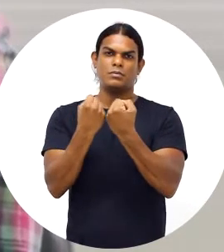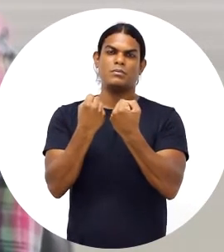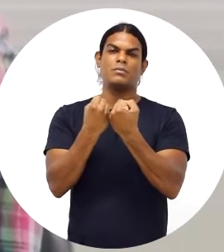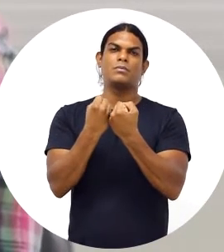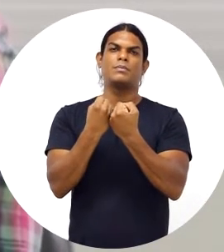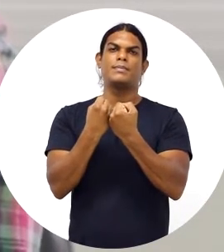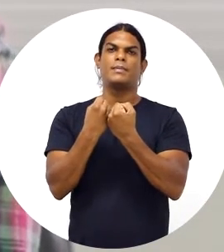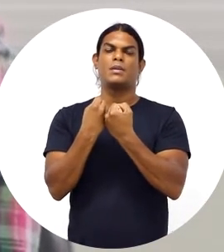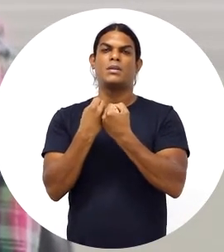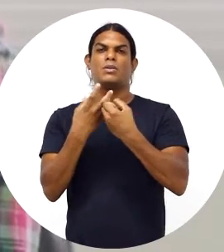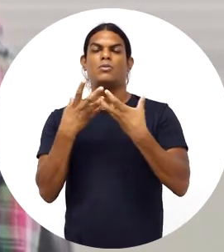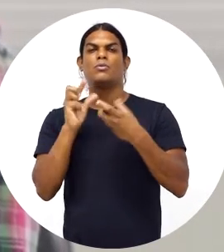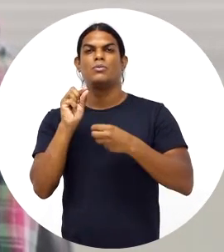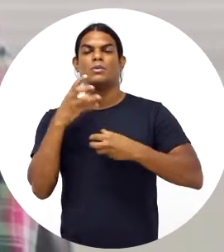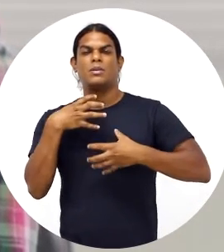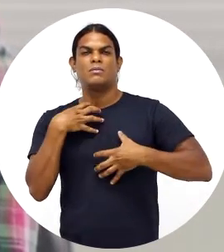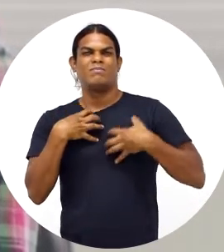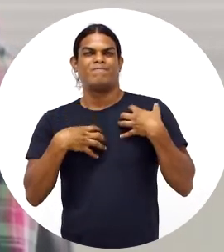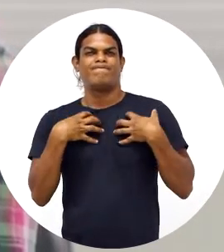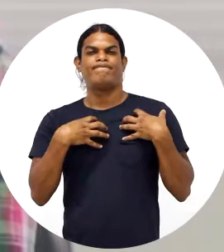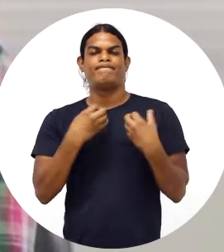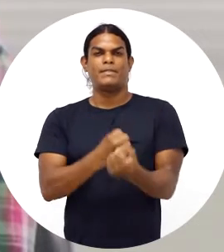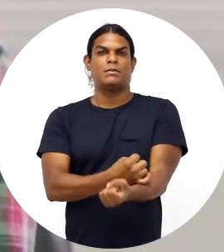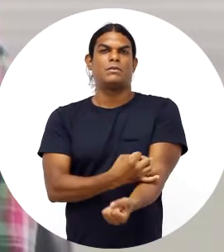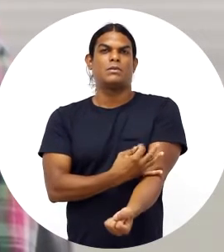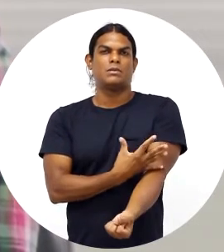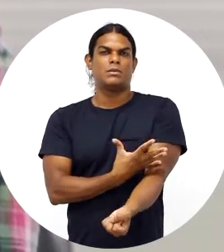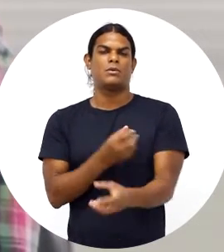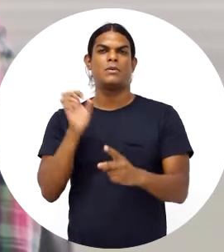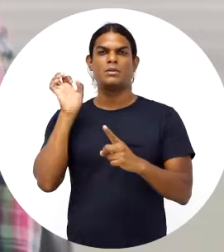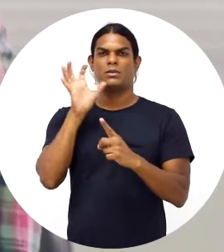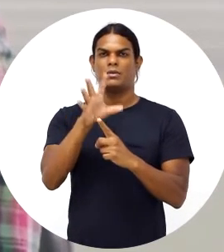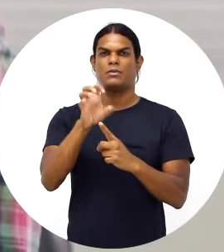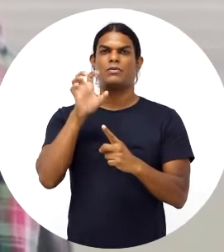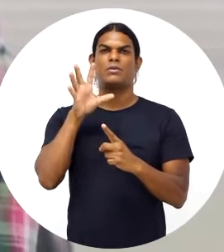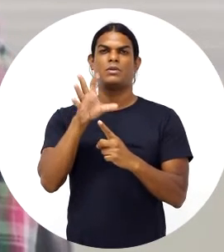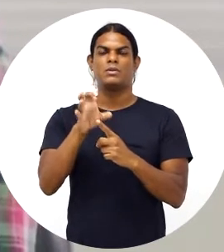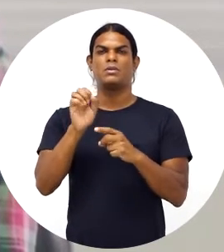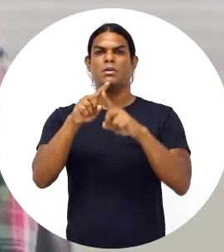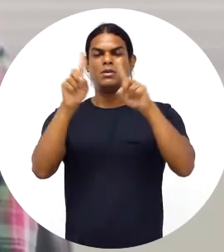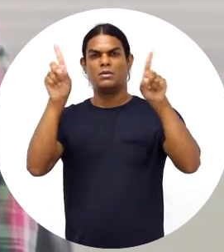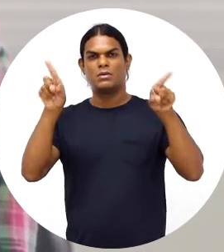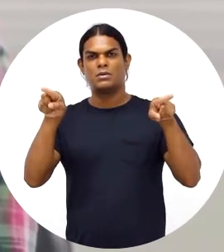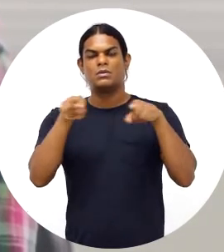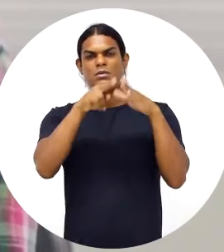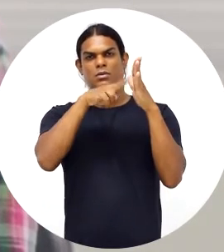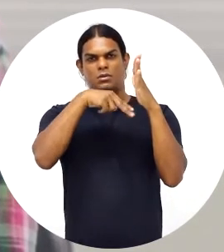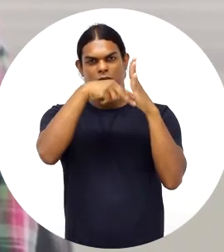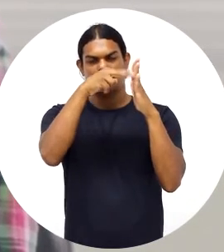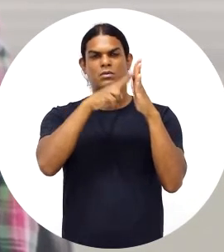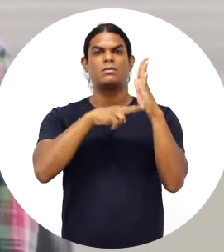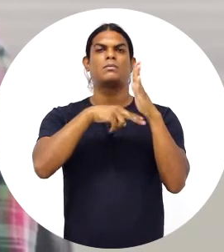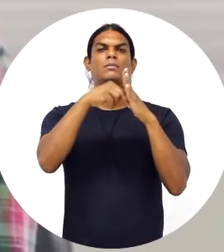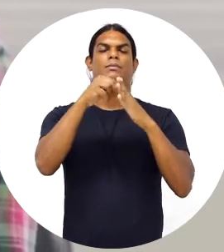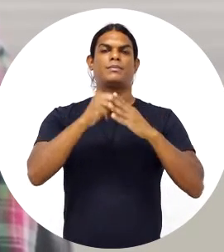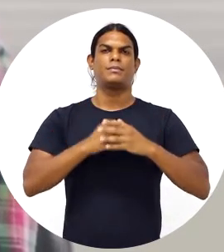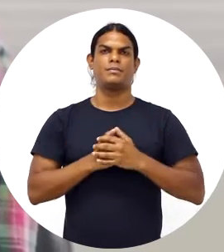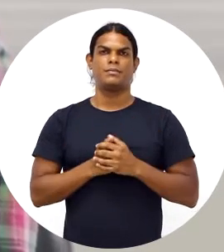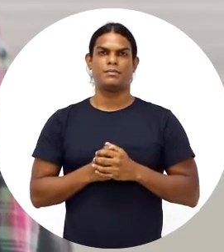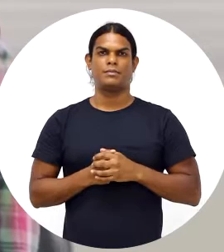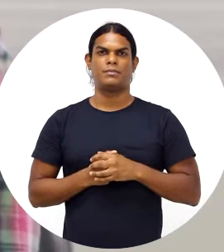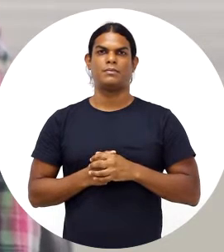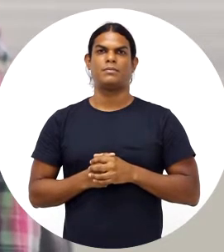passar para a arte. Se o artista ele está incomodado com a realidade, com o horror, é claro que a arte ela vai fugir